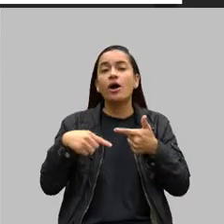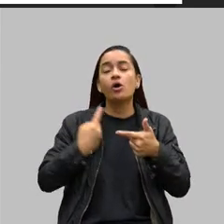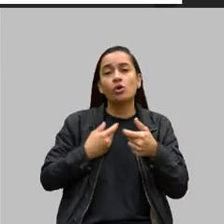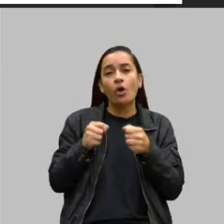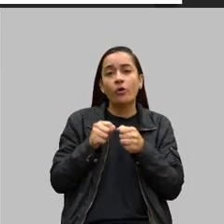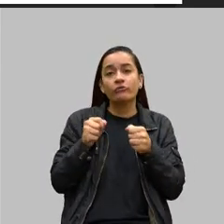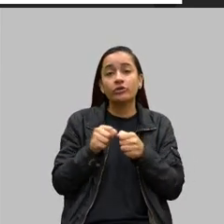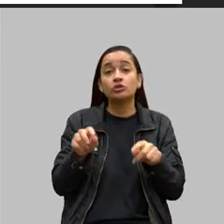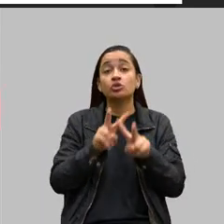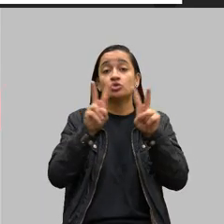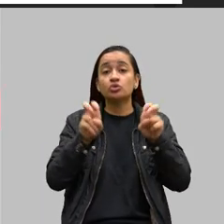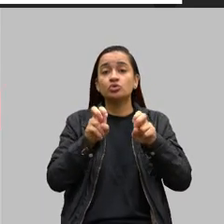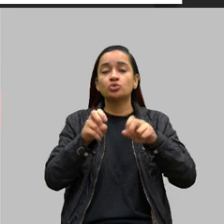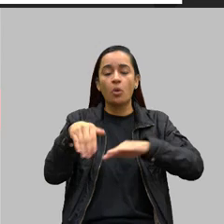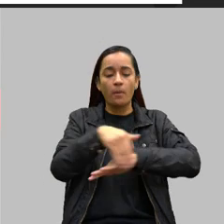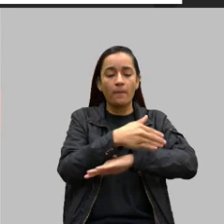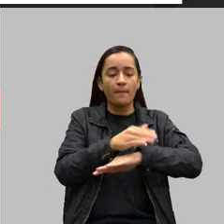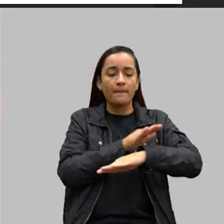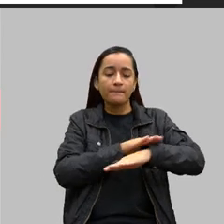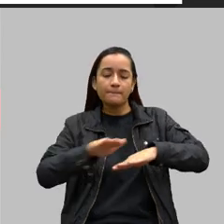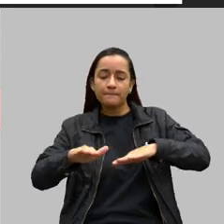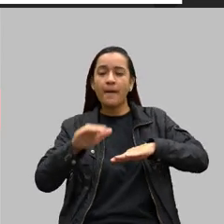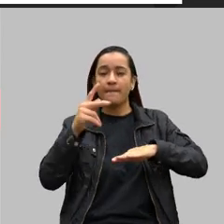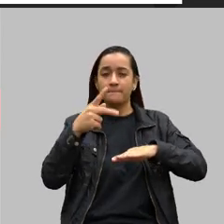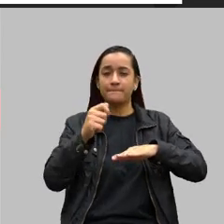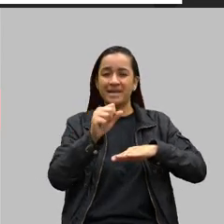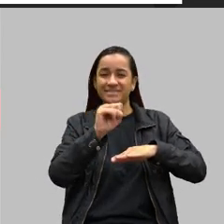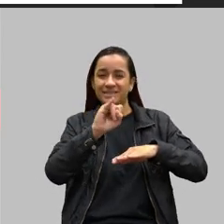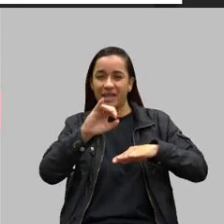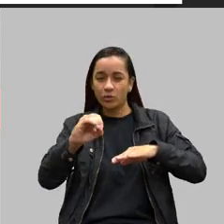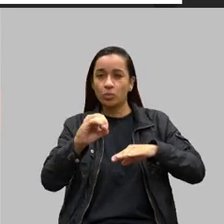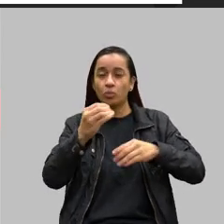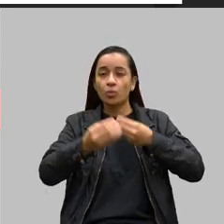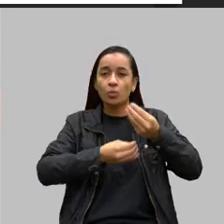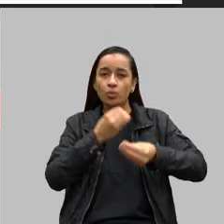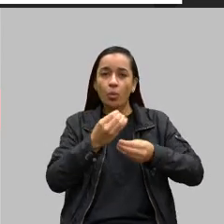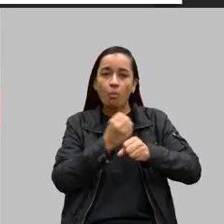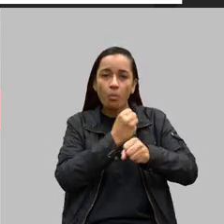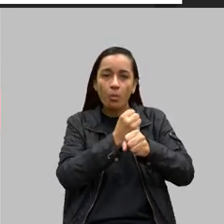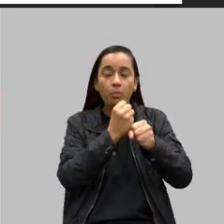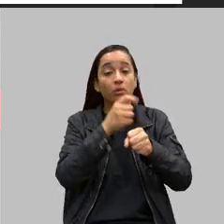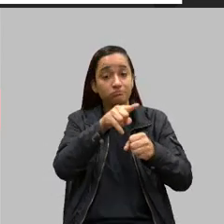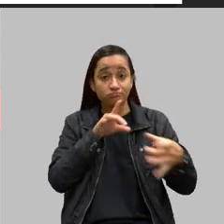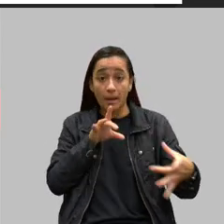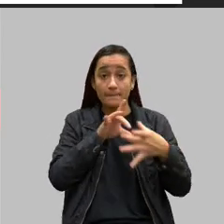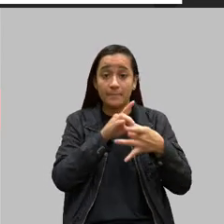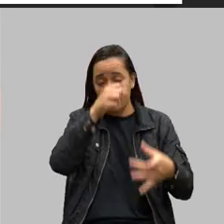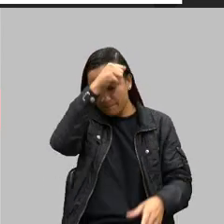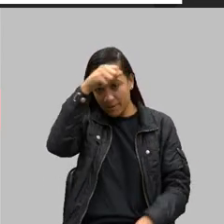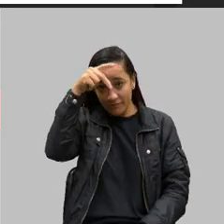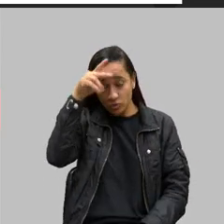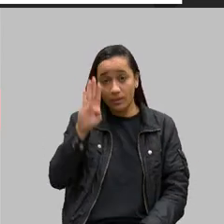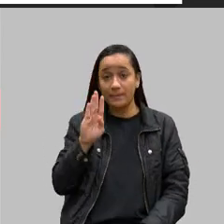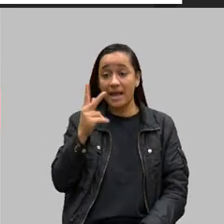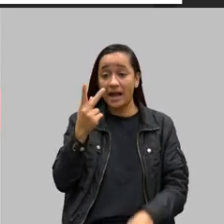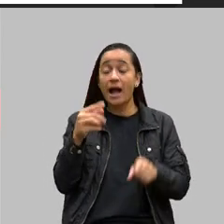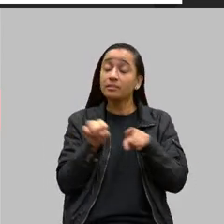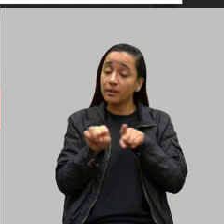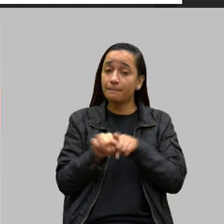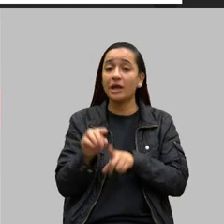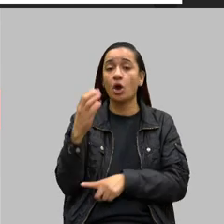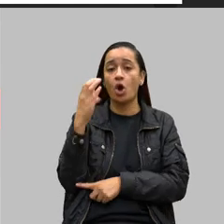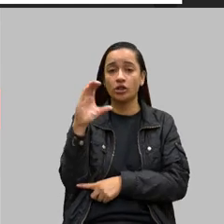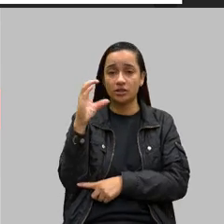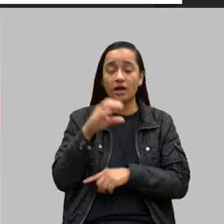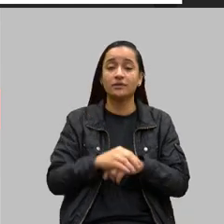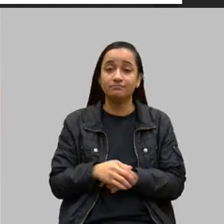contenção e macrodrenagem um trabalho aí né sobretudo em parceria com as prefeituras de Belo Horizonte e Contagem e que